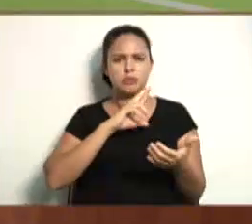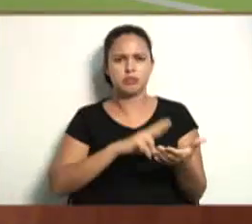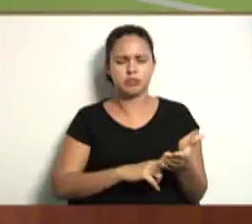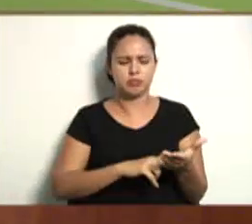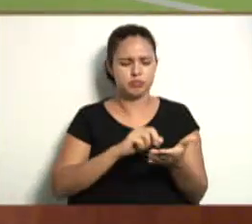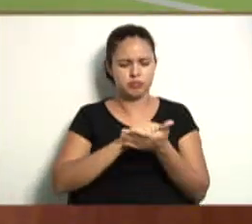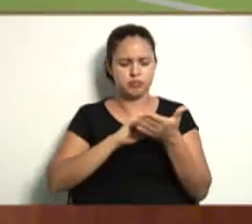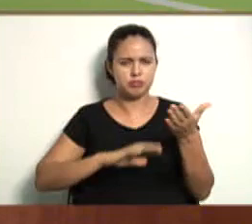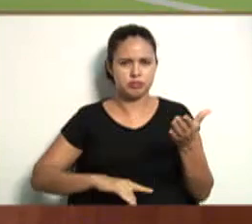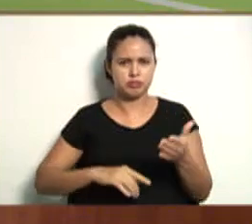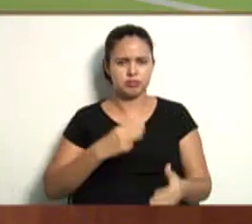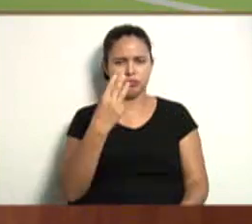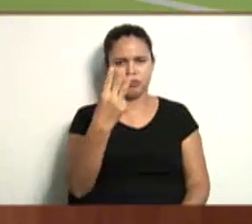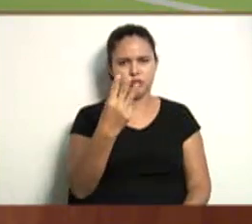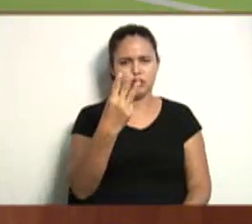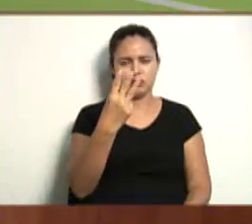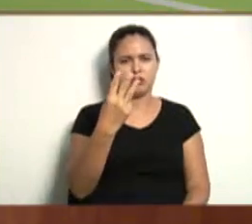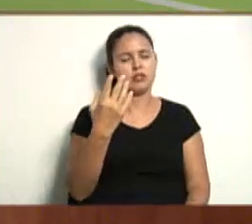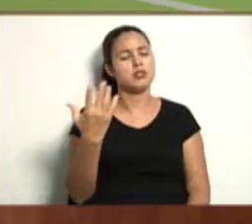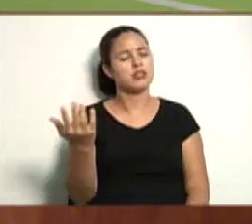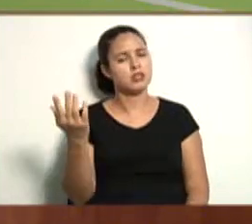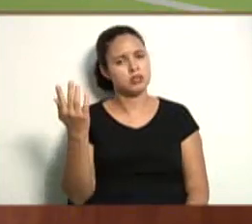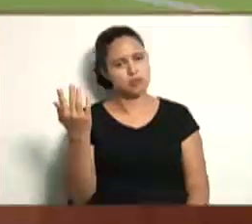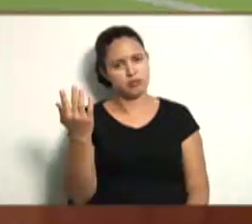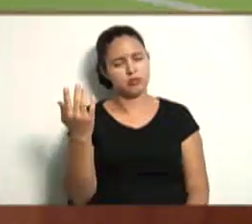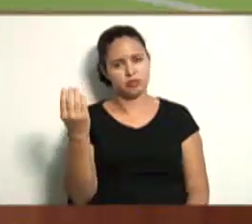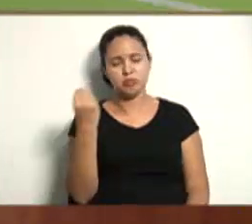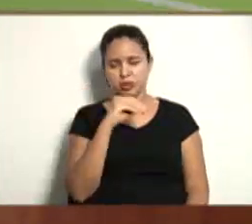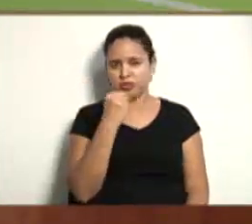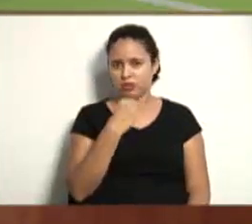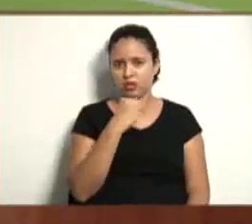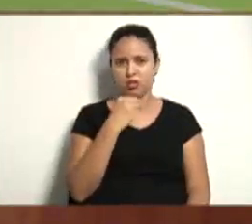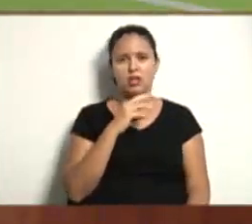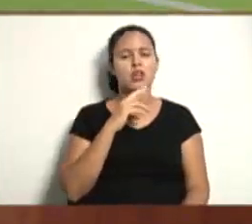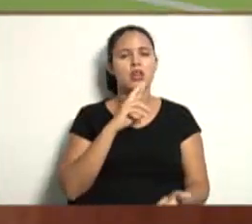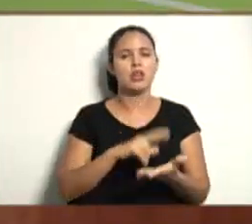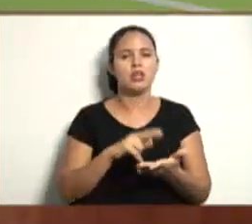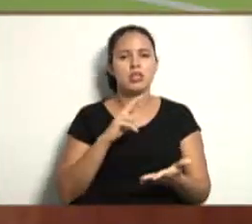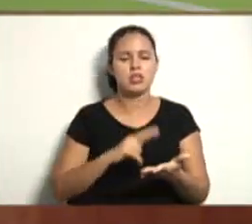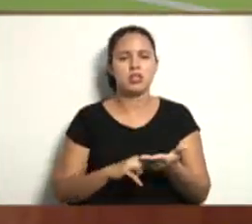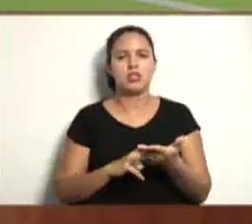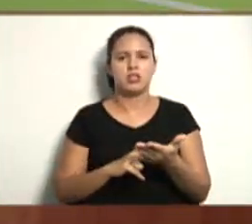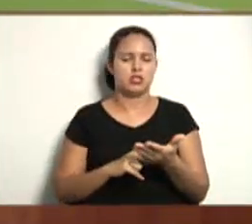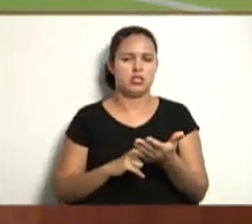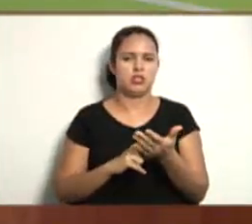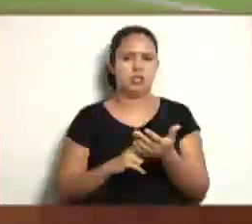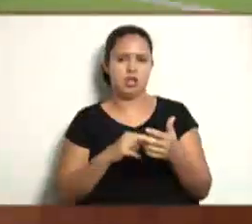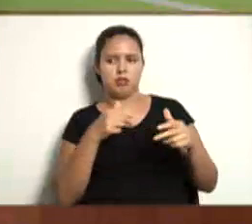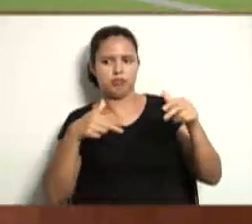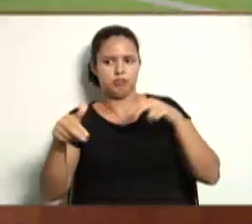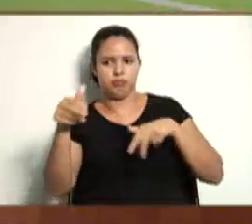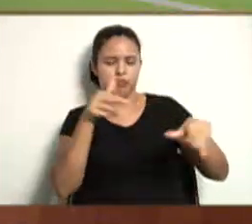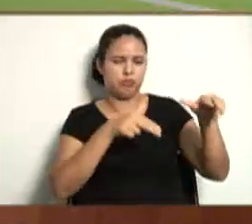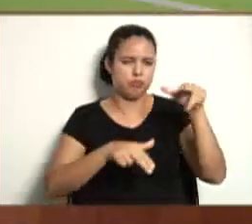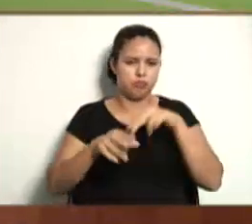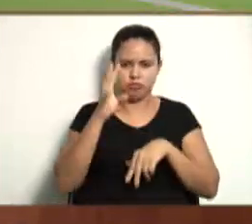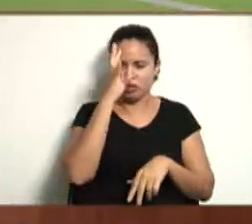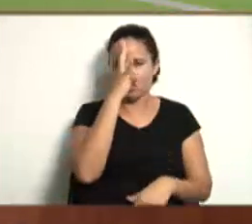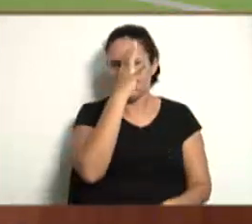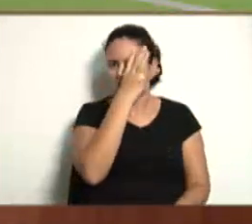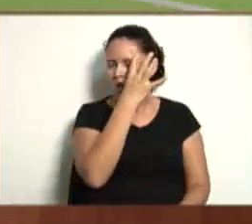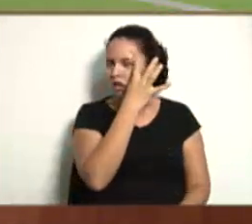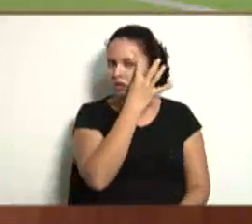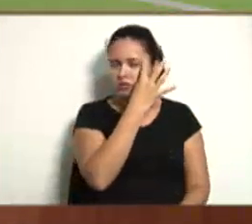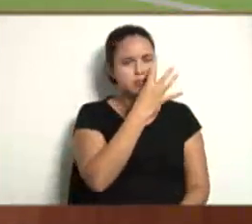questões. Rapidamente você responde, então responde. E ao invés de ficar zanzando de um lado para o outro,